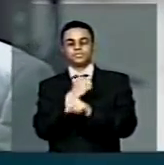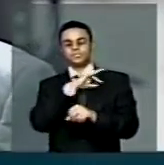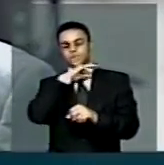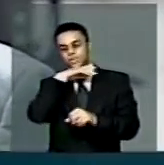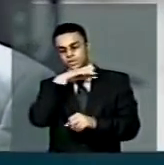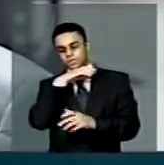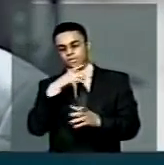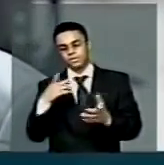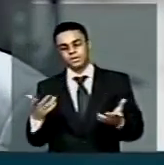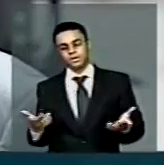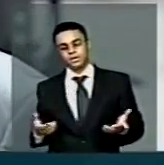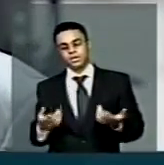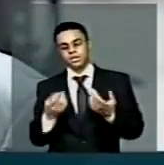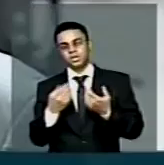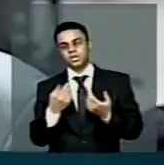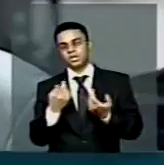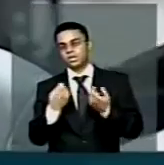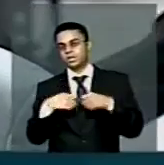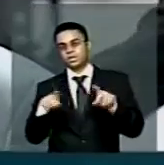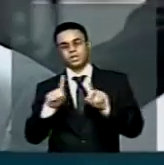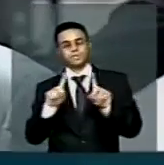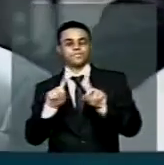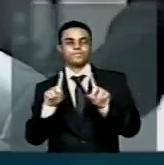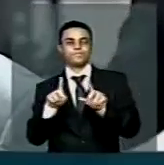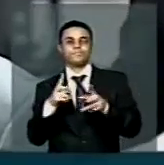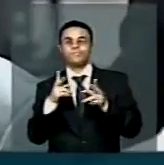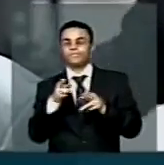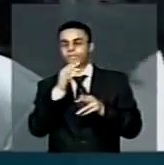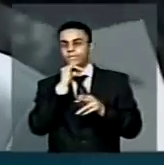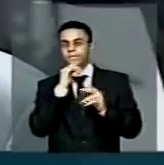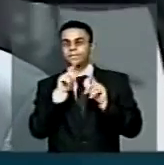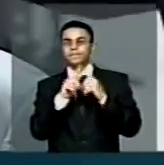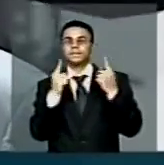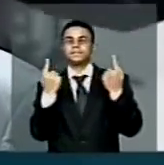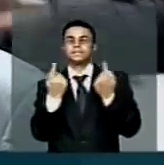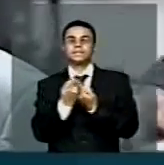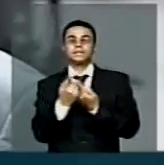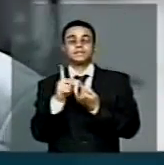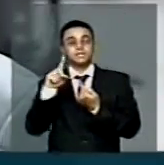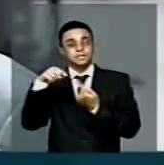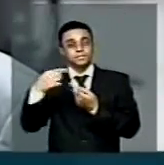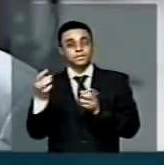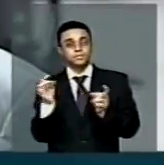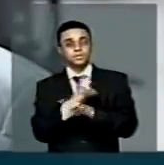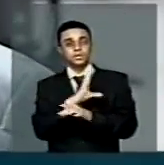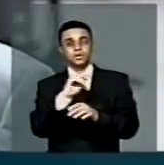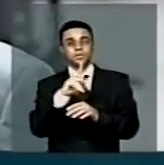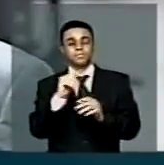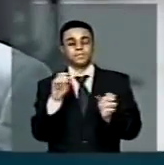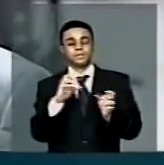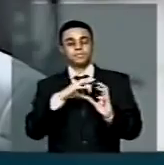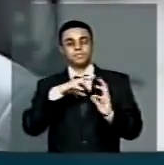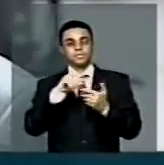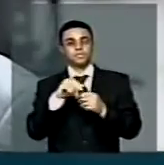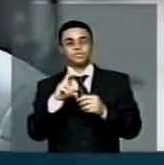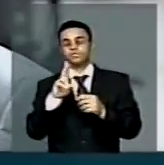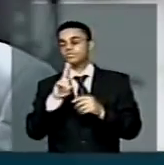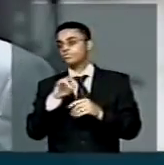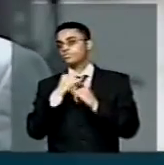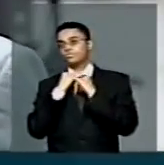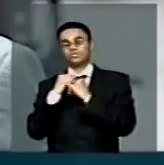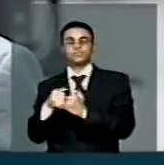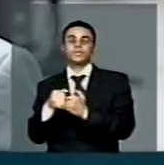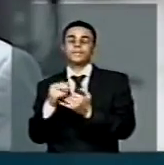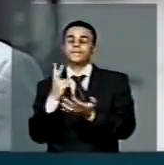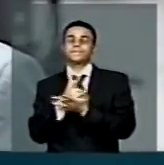por exemplo, estádios que depois da Copa nunca mais vão servir para grandes coisas, estão acima